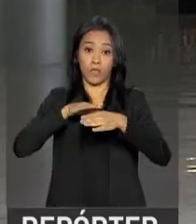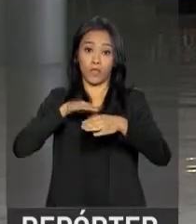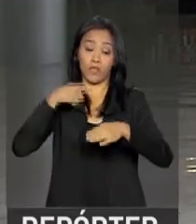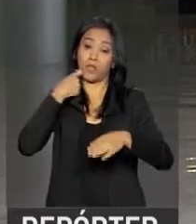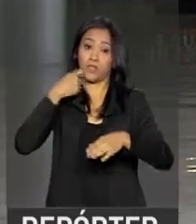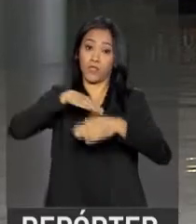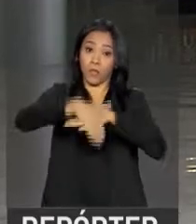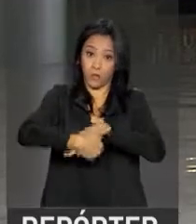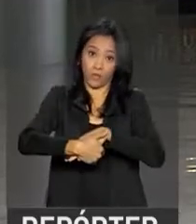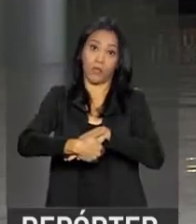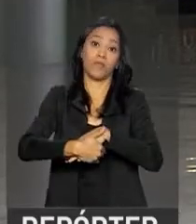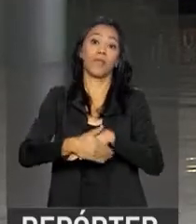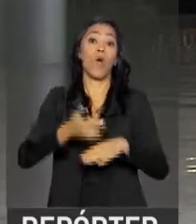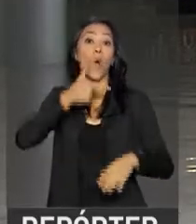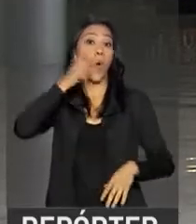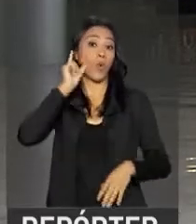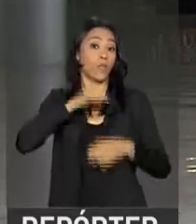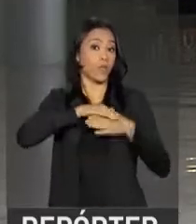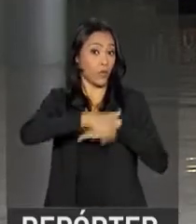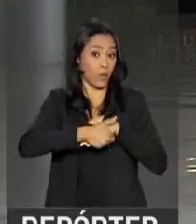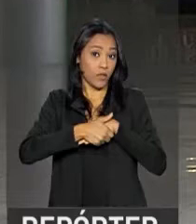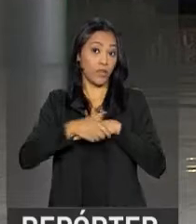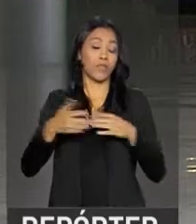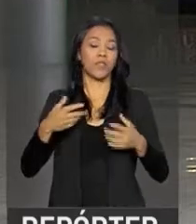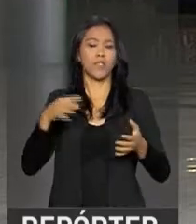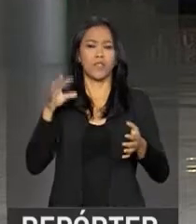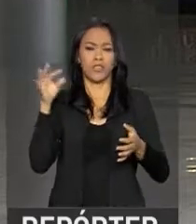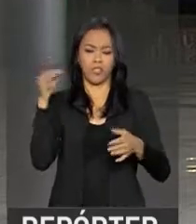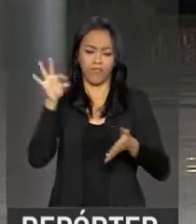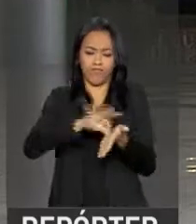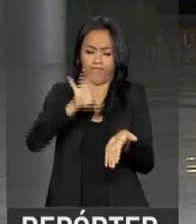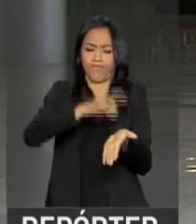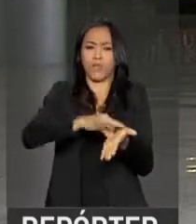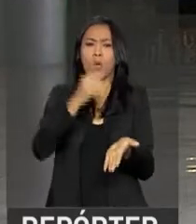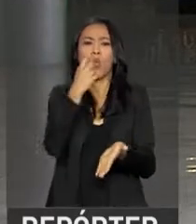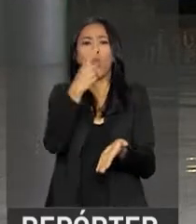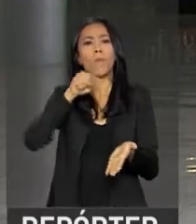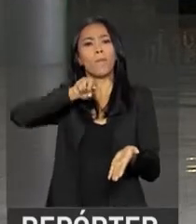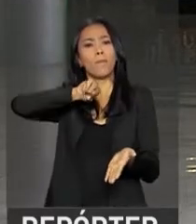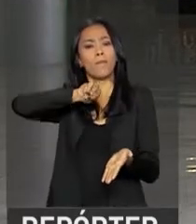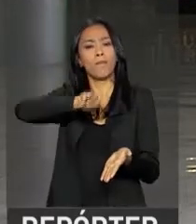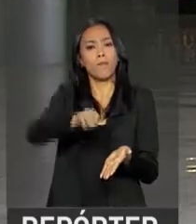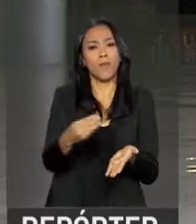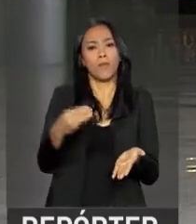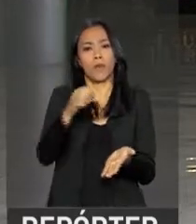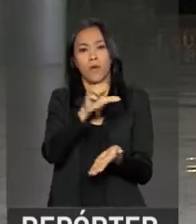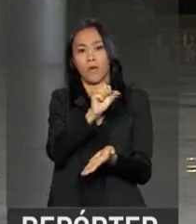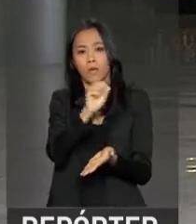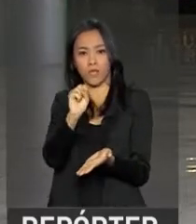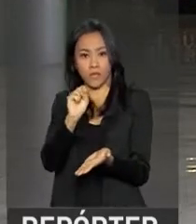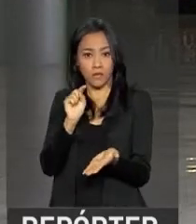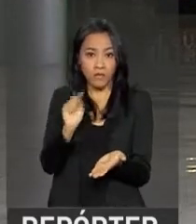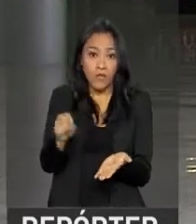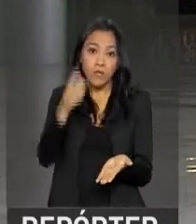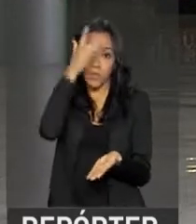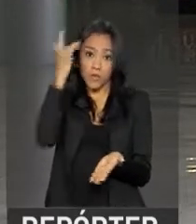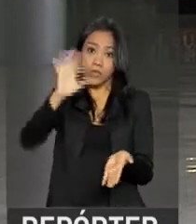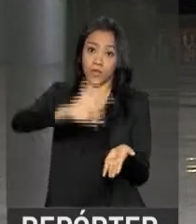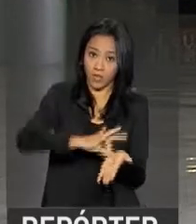sexta feira até ontem à noite o sistema registrava mais de 1 milhão e 800 mil candidatos inscritos